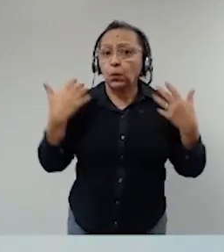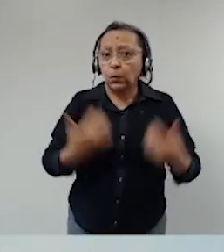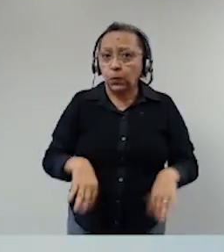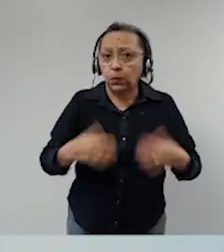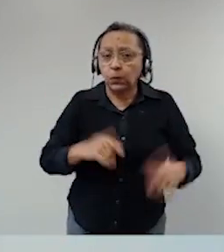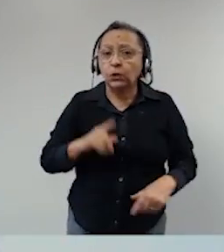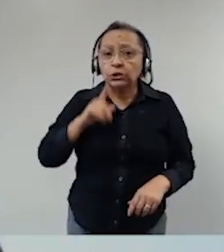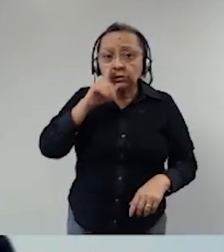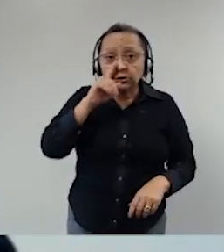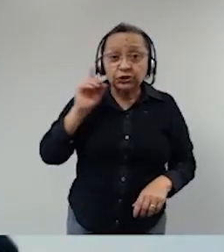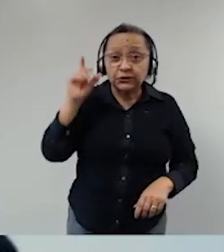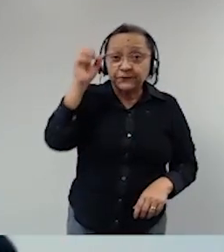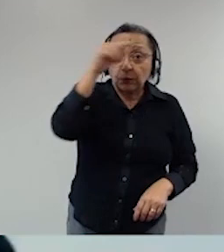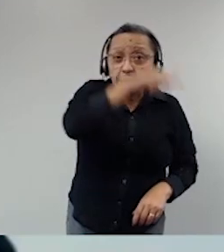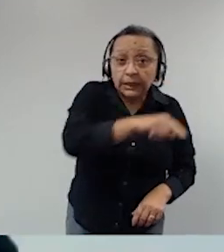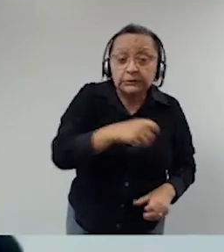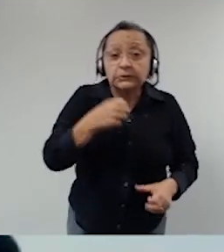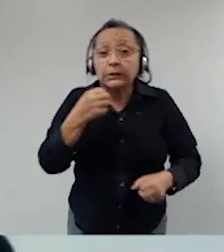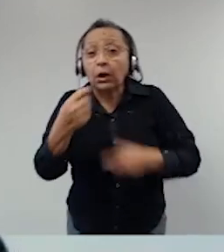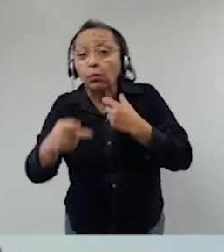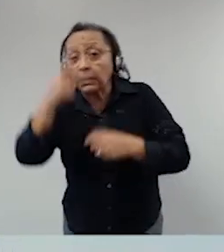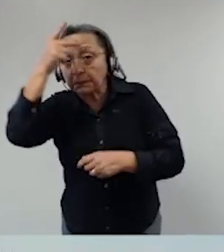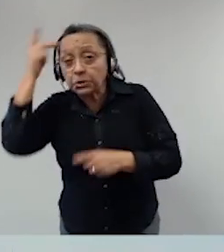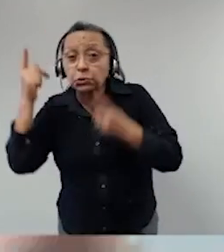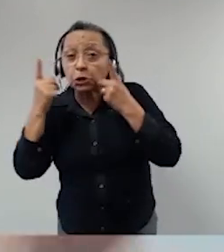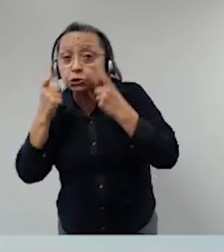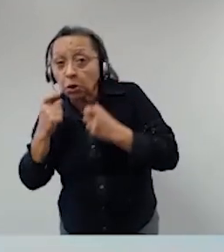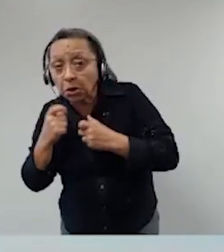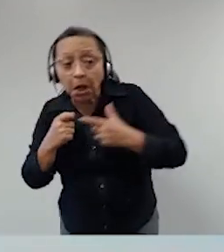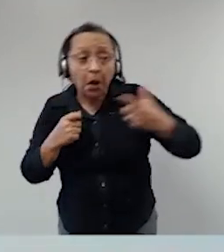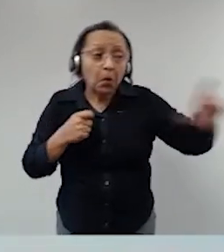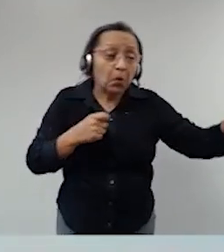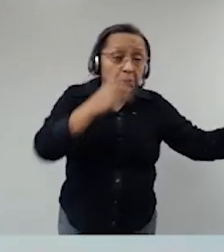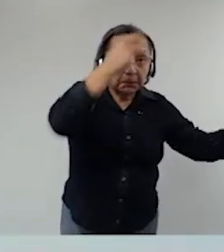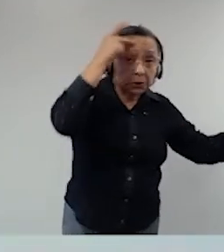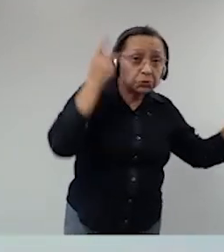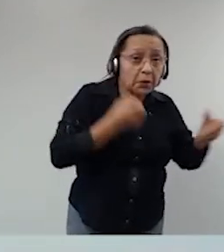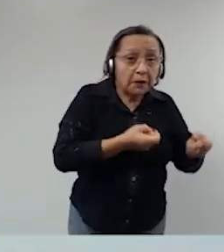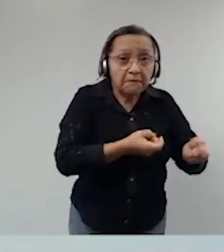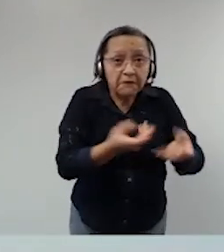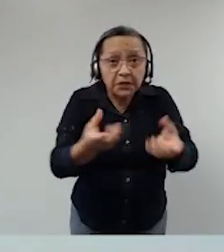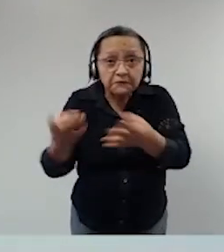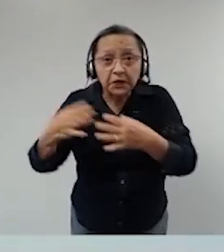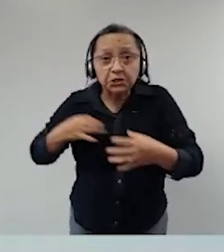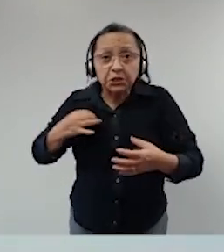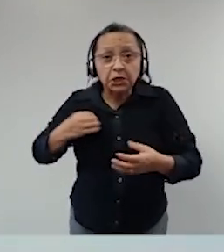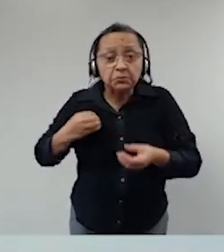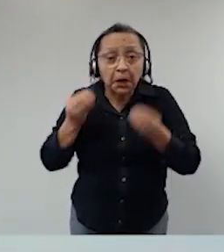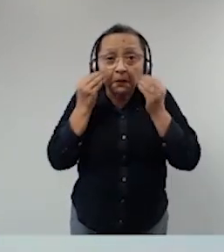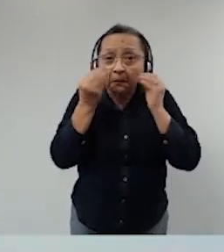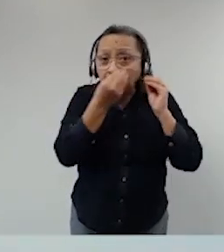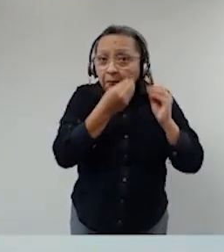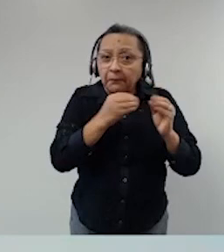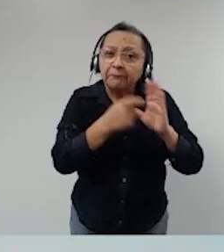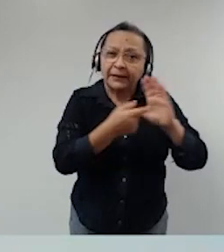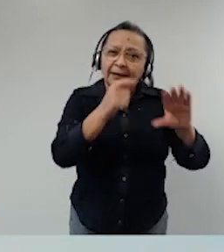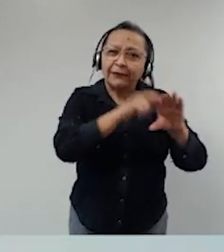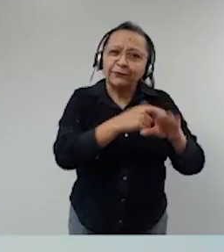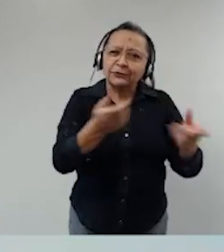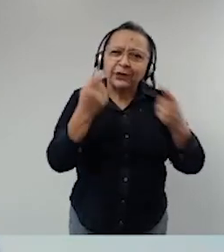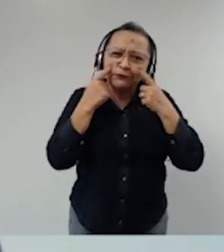choram e outros vendem lenços. É isso, você já me ouviu falando isso, inclusive.